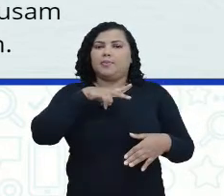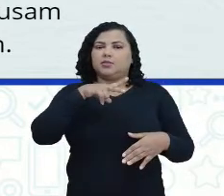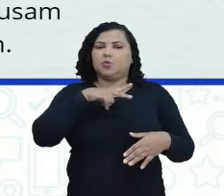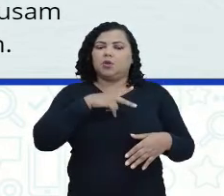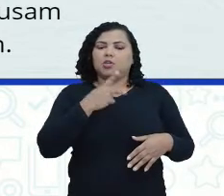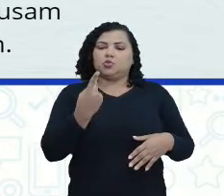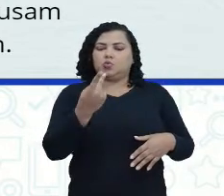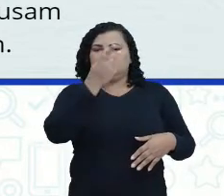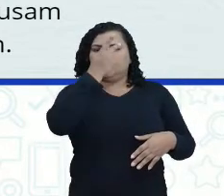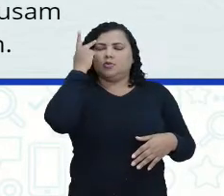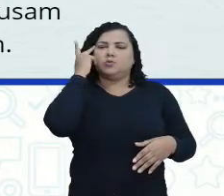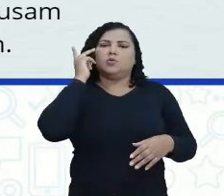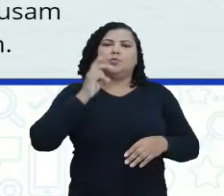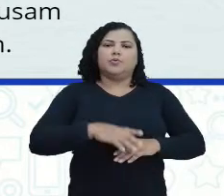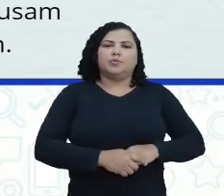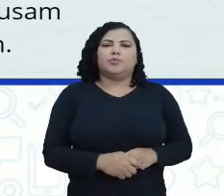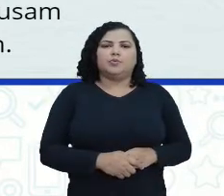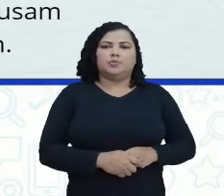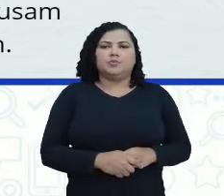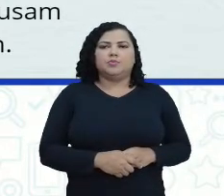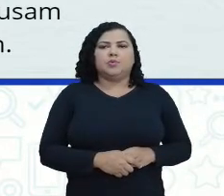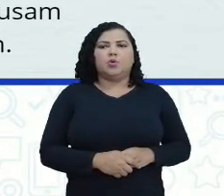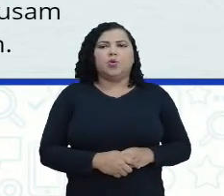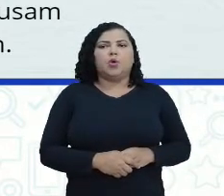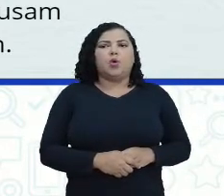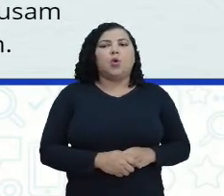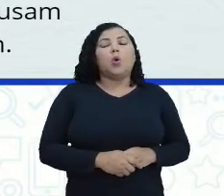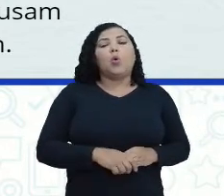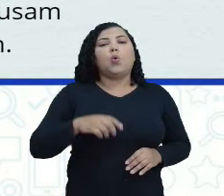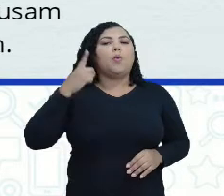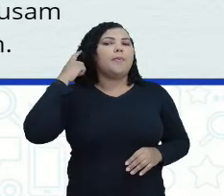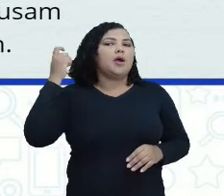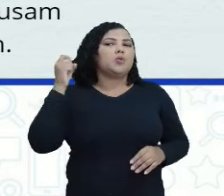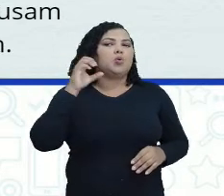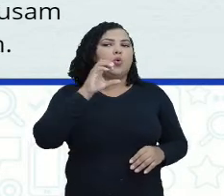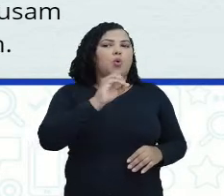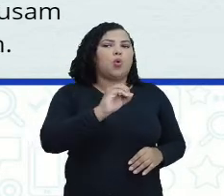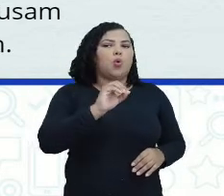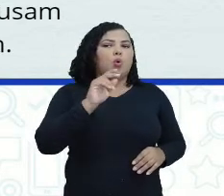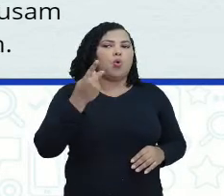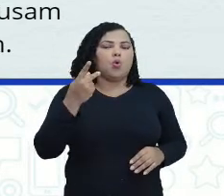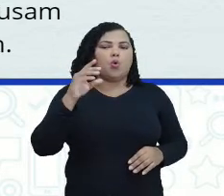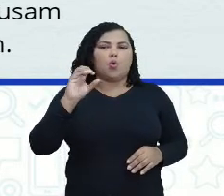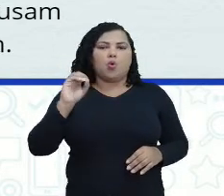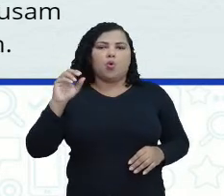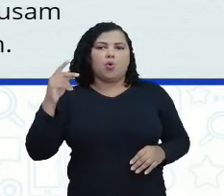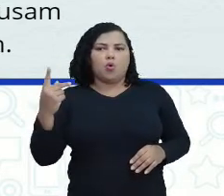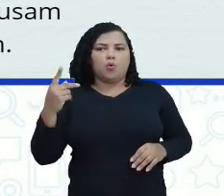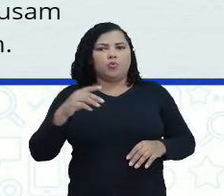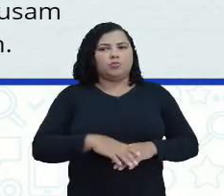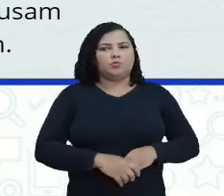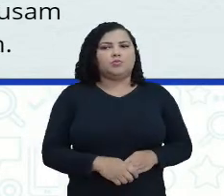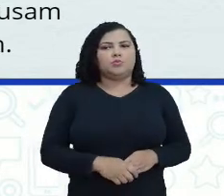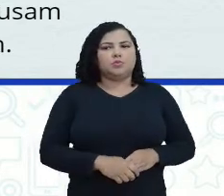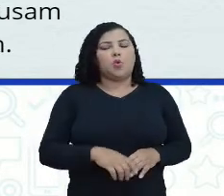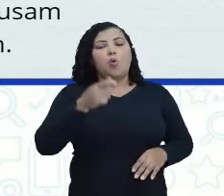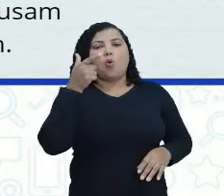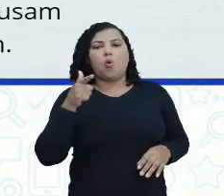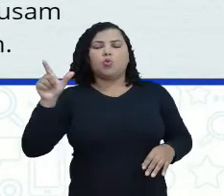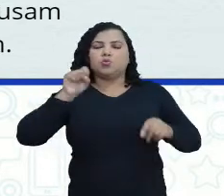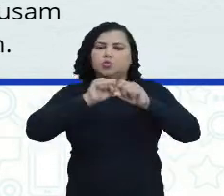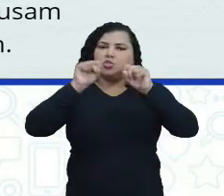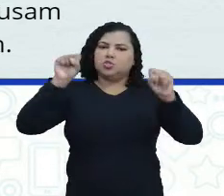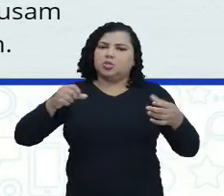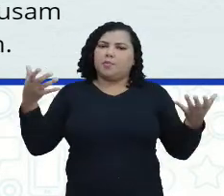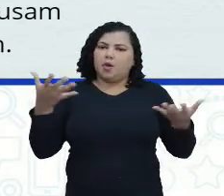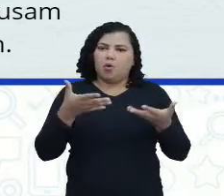duas pessoas. O som ou virou marca registrada do programa. Hoje em dia, outros sistemas usam métodos semelhantes para